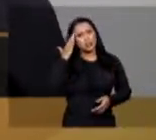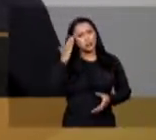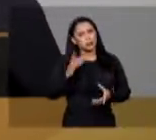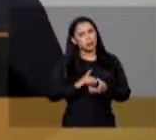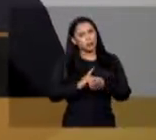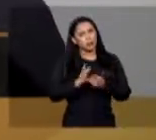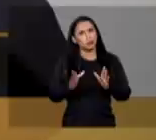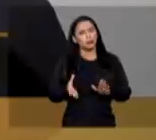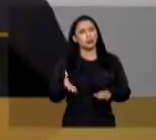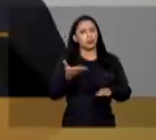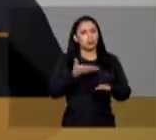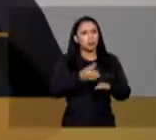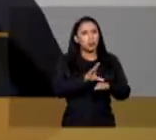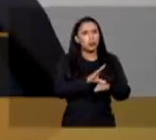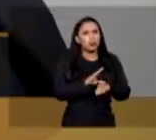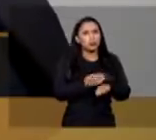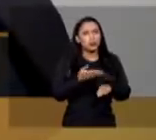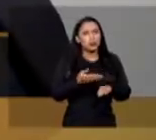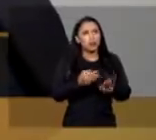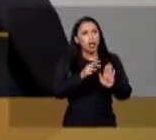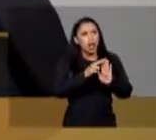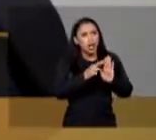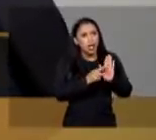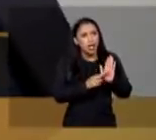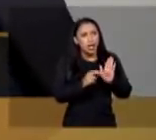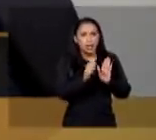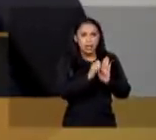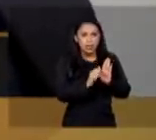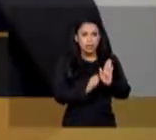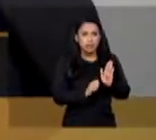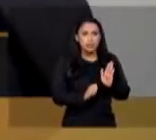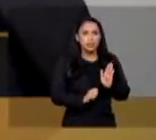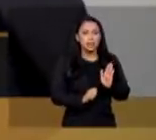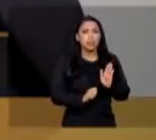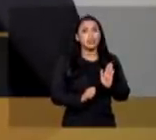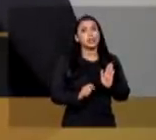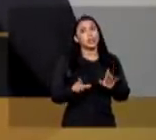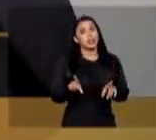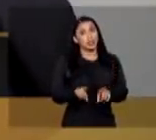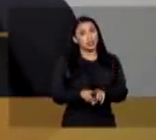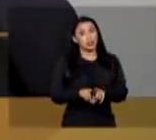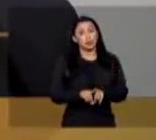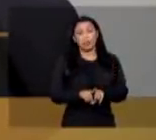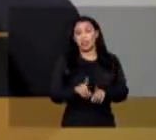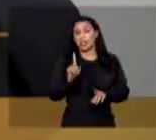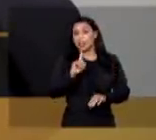democracia constitucional, ela se compõe de regras escritas e de regras não escritas.